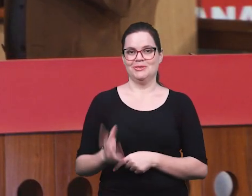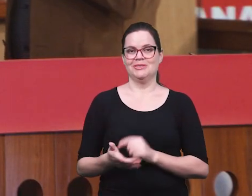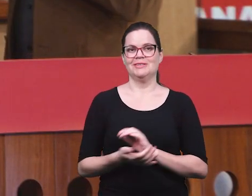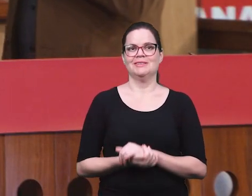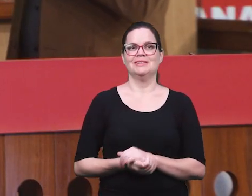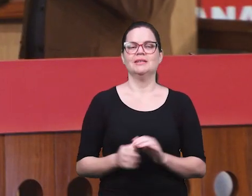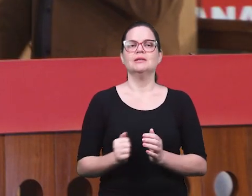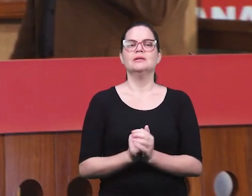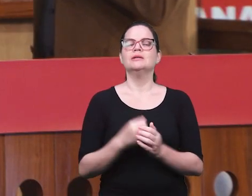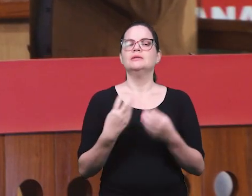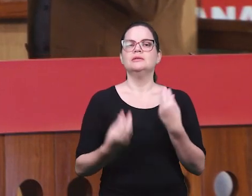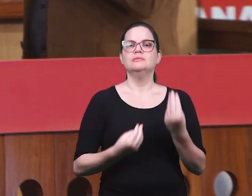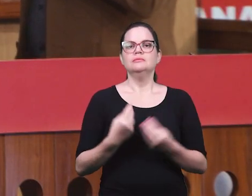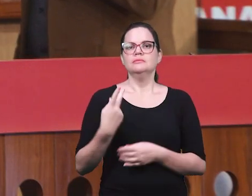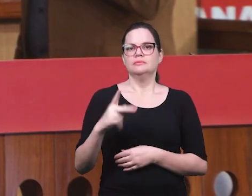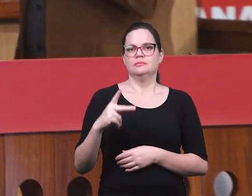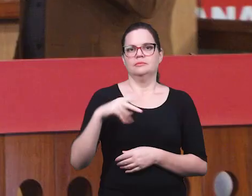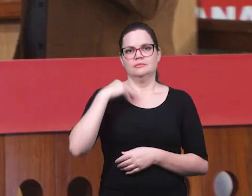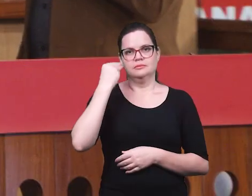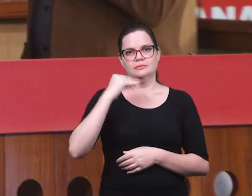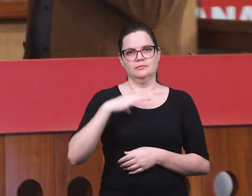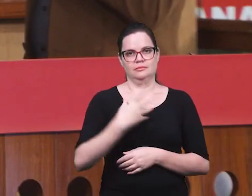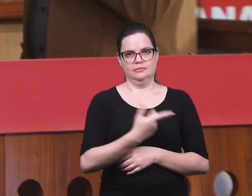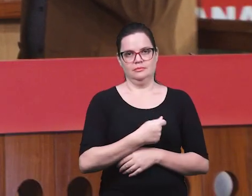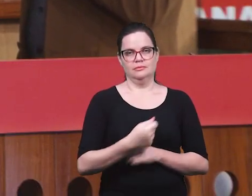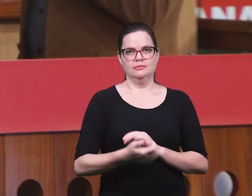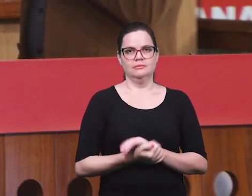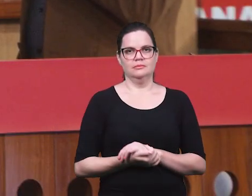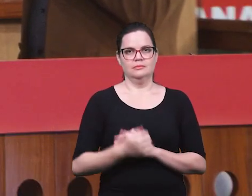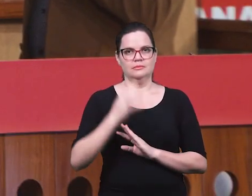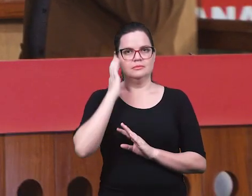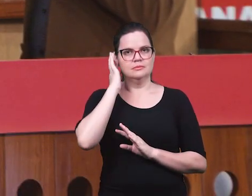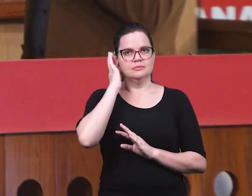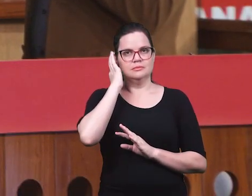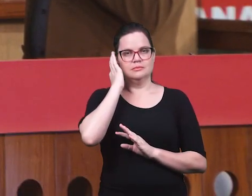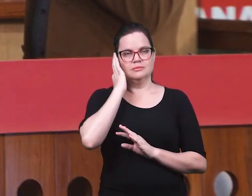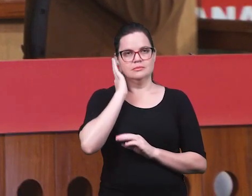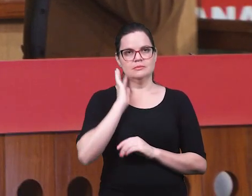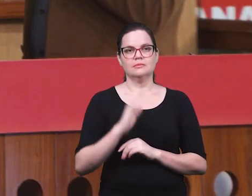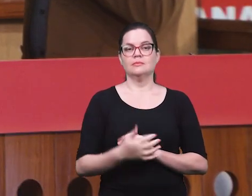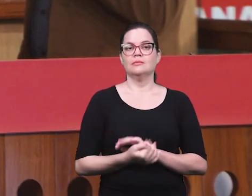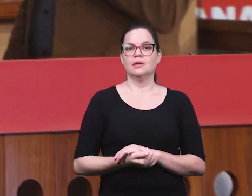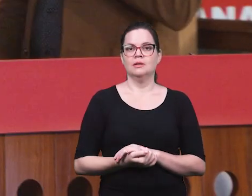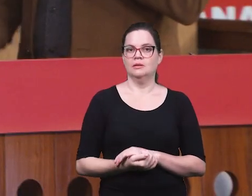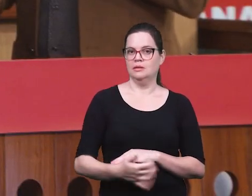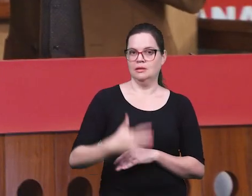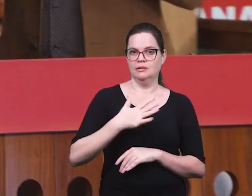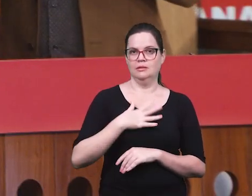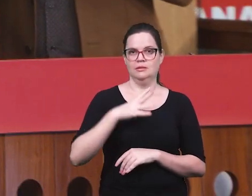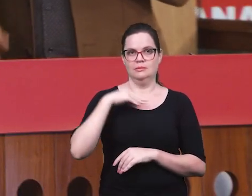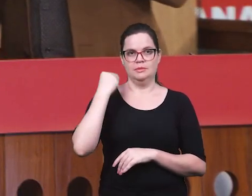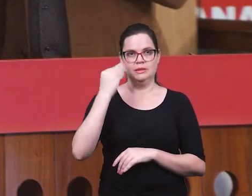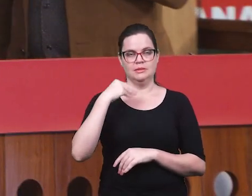Senhor. Amém. Fala como foi a sua salvação. Amém. Sua experiência de salvação. Minha experiência de salvação